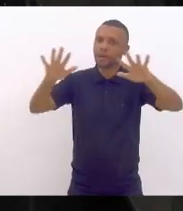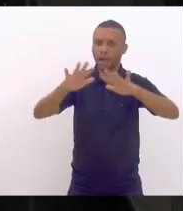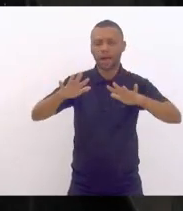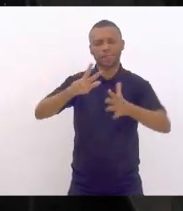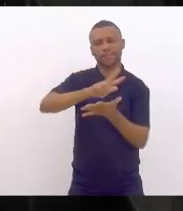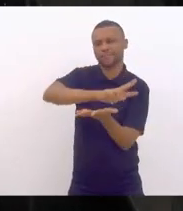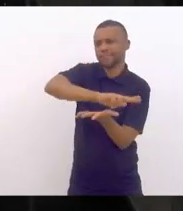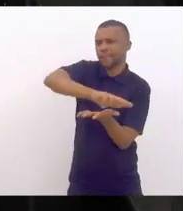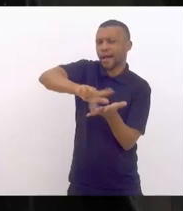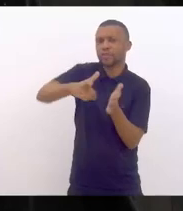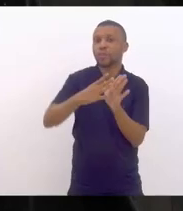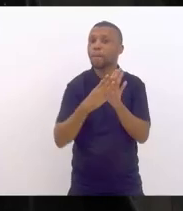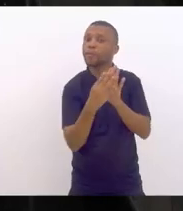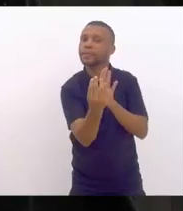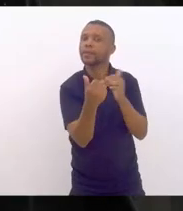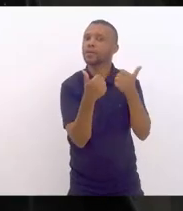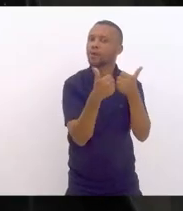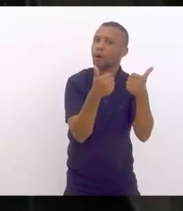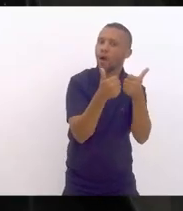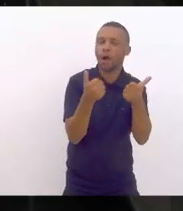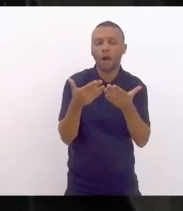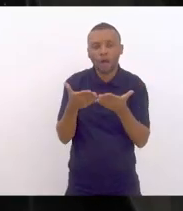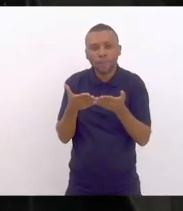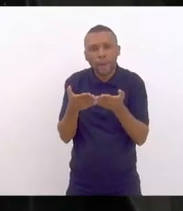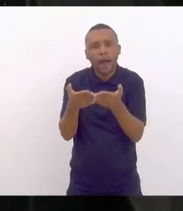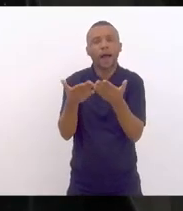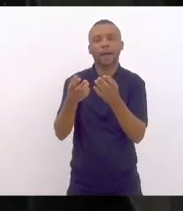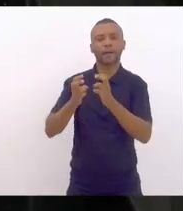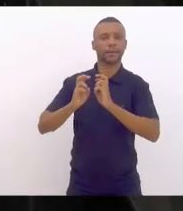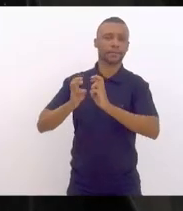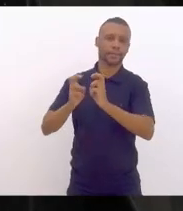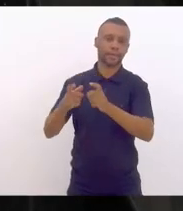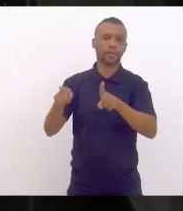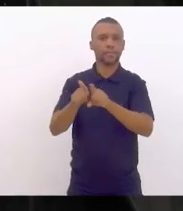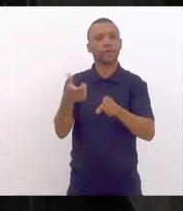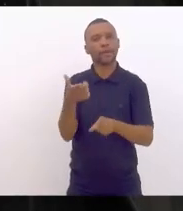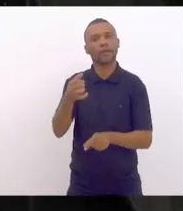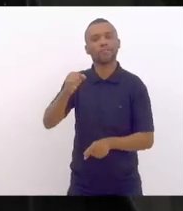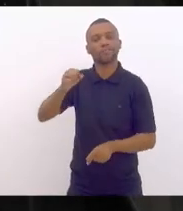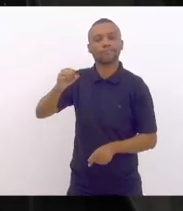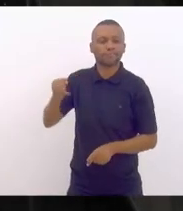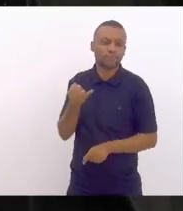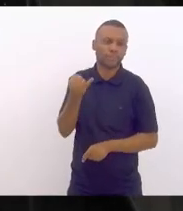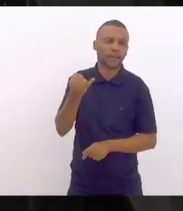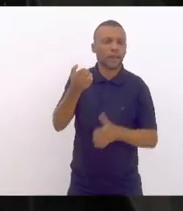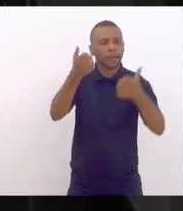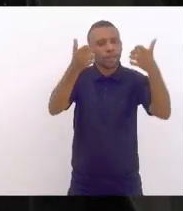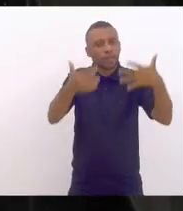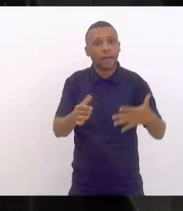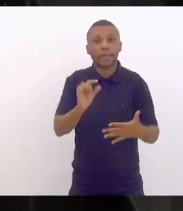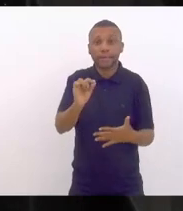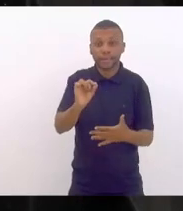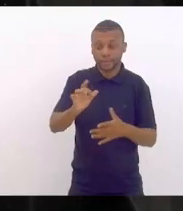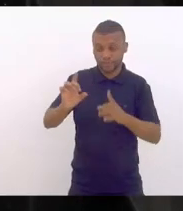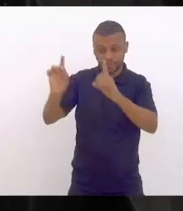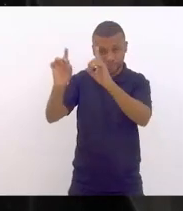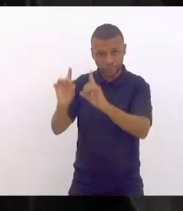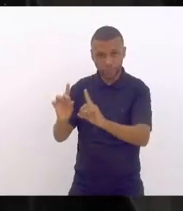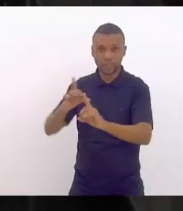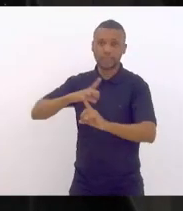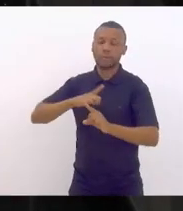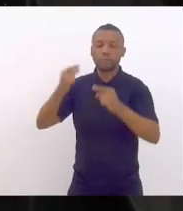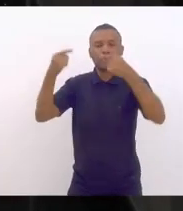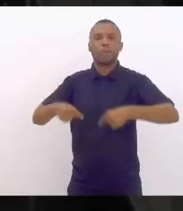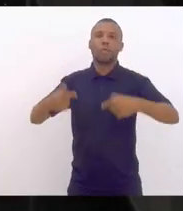modais de transporte e eu quero ressaltar que até hoje é Um Desafio enorme para as pessoas com deficiência